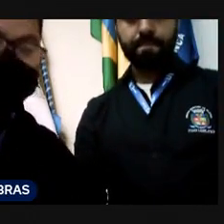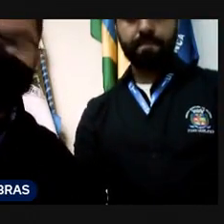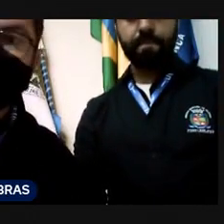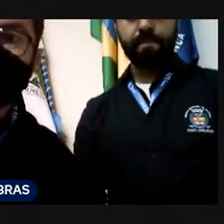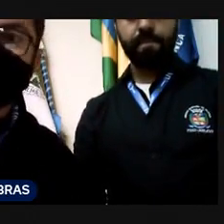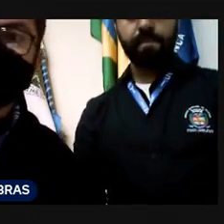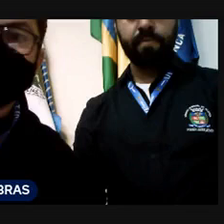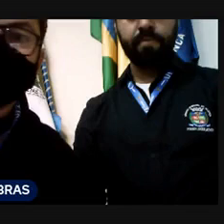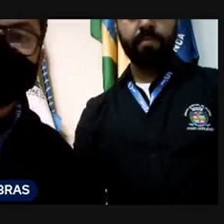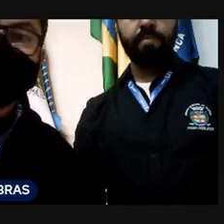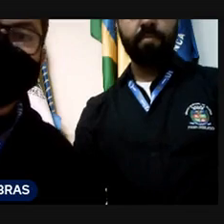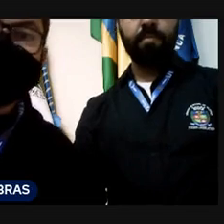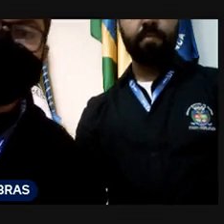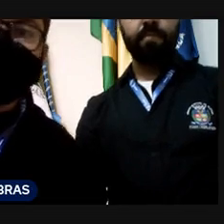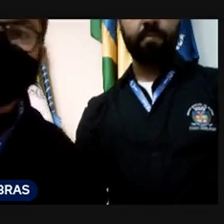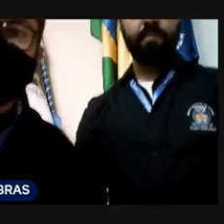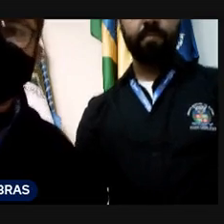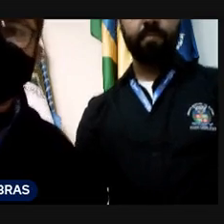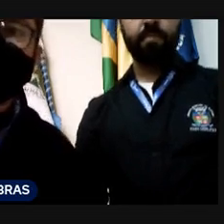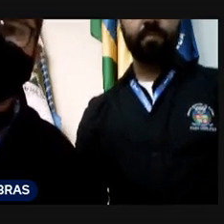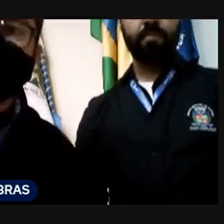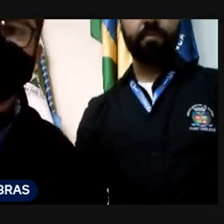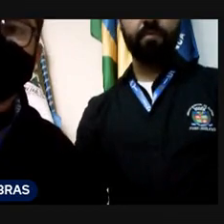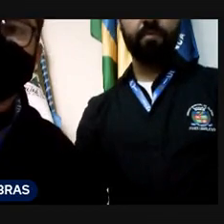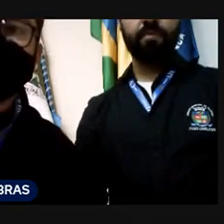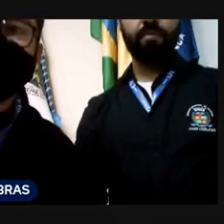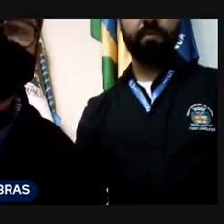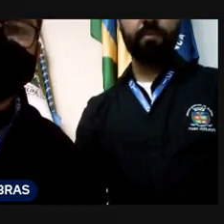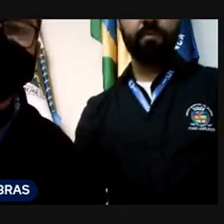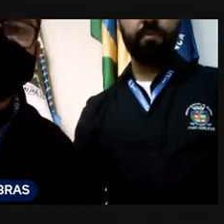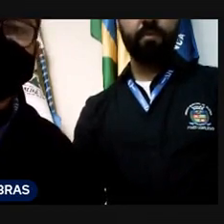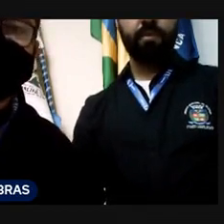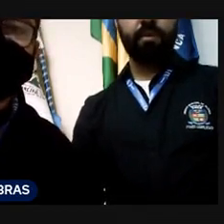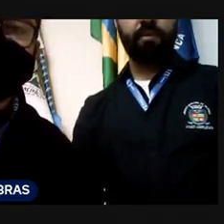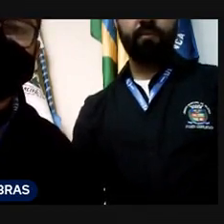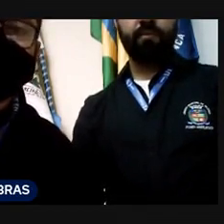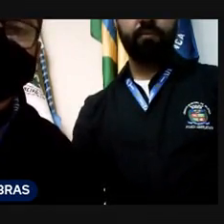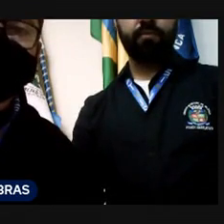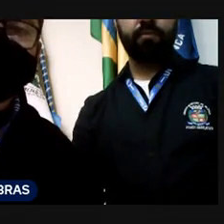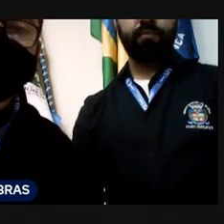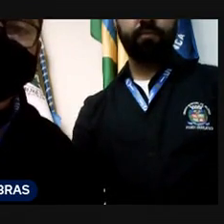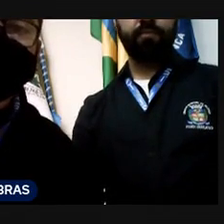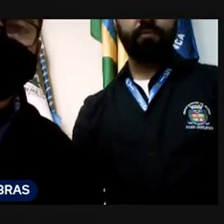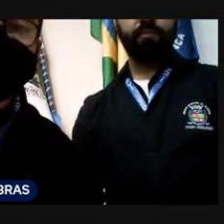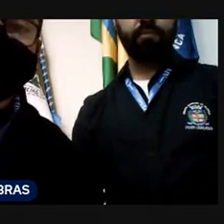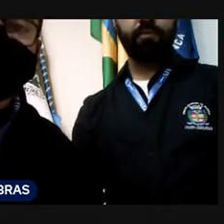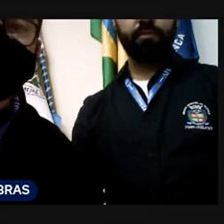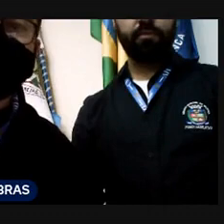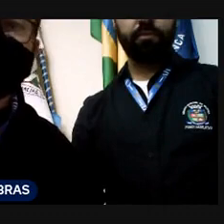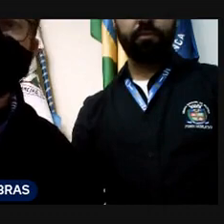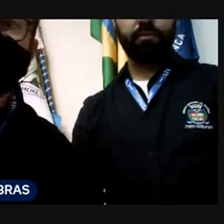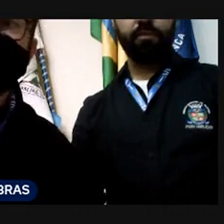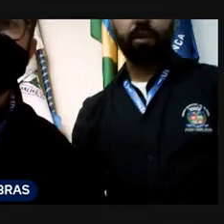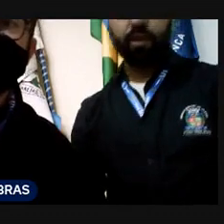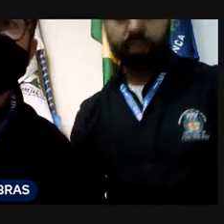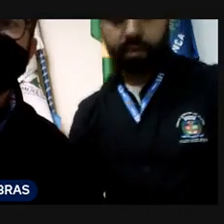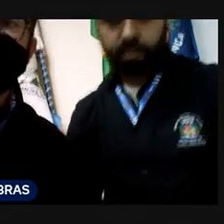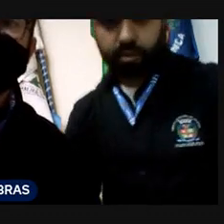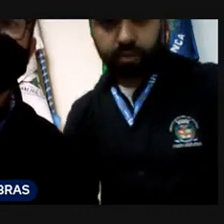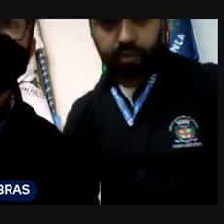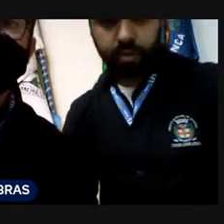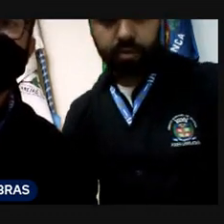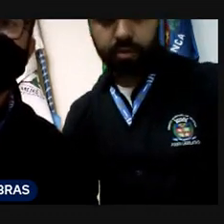quem realmente precisa de andar de ônibus, se locomover principalmente para um distrito tão